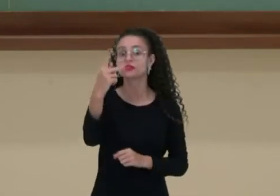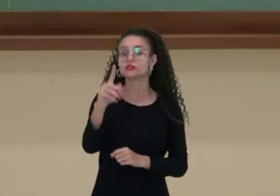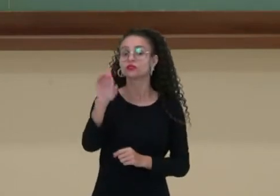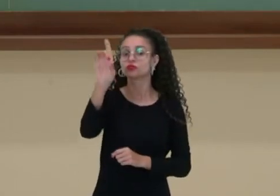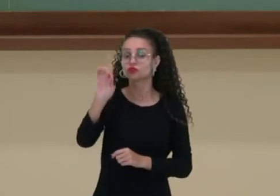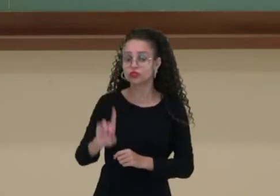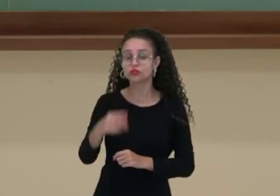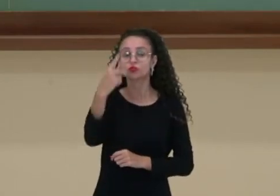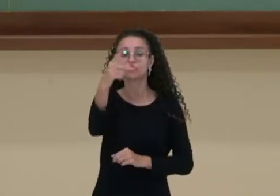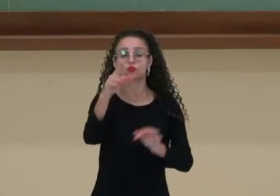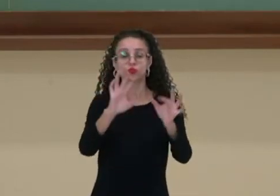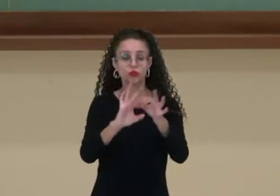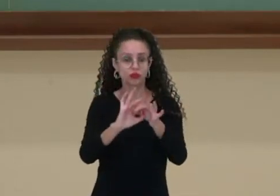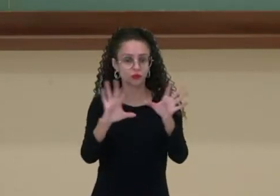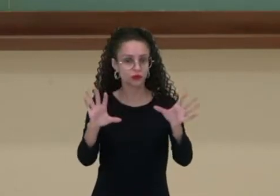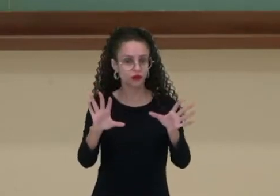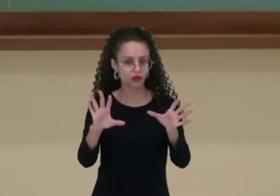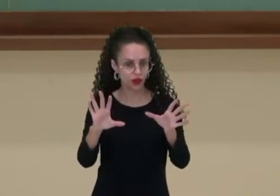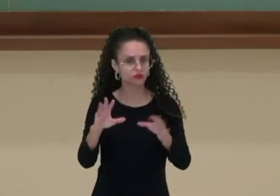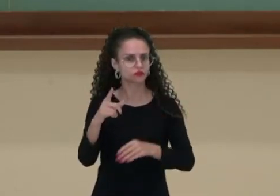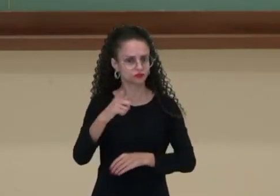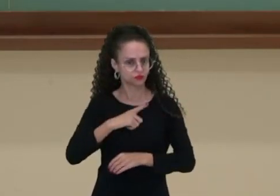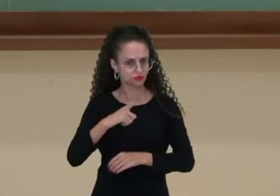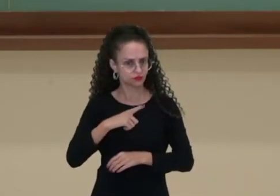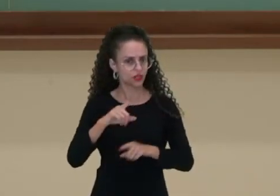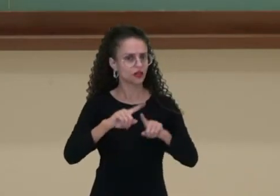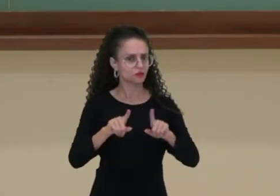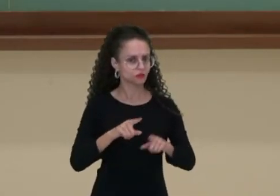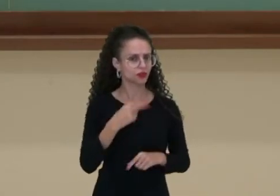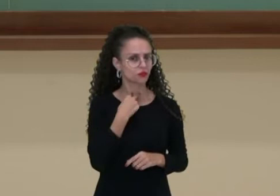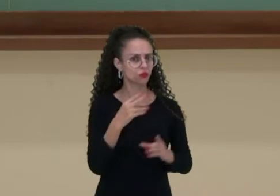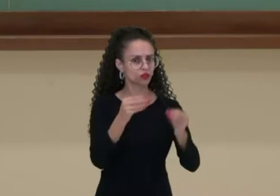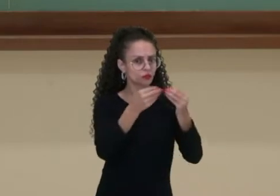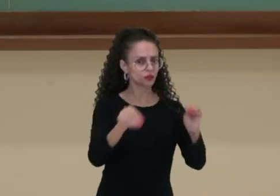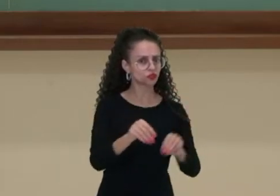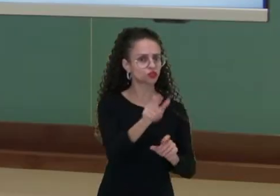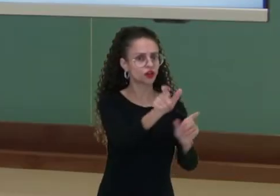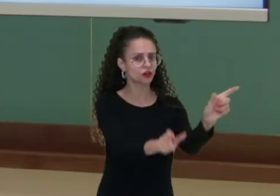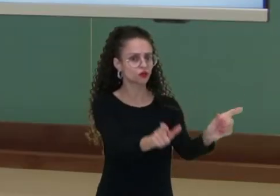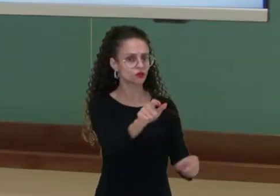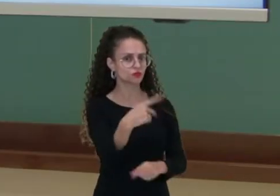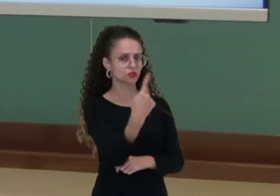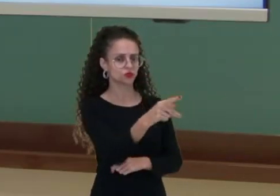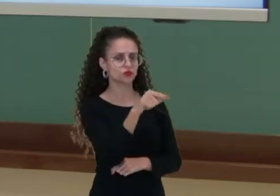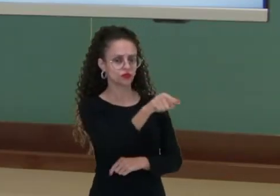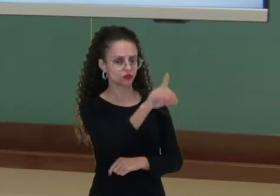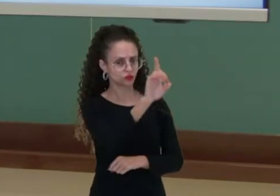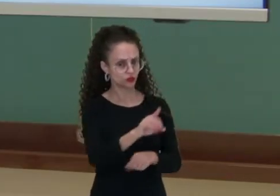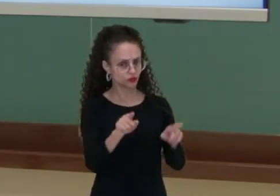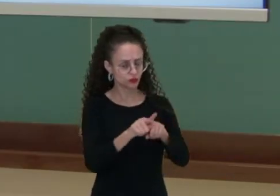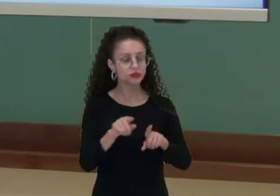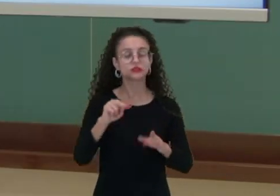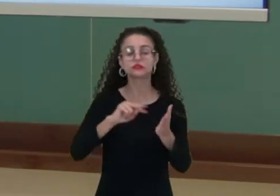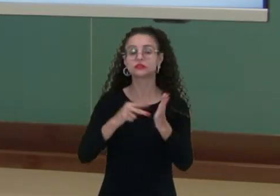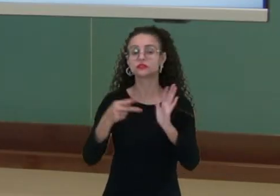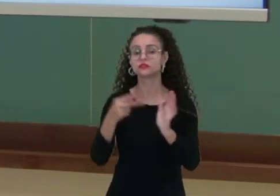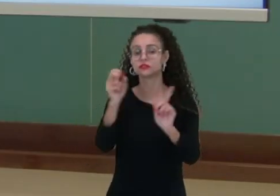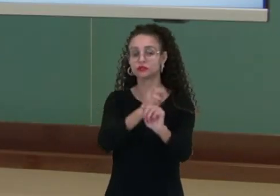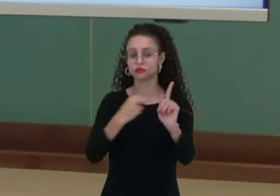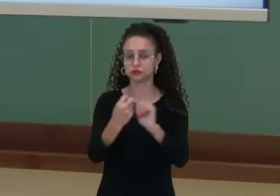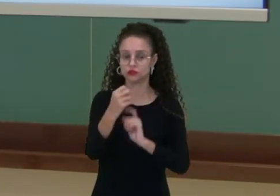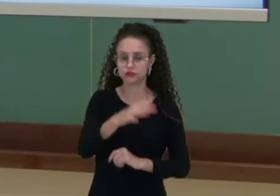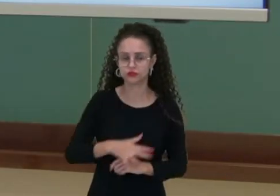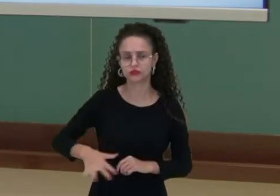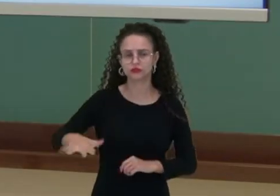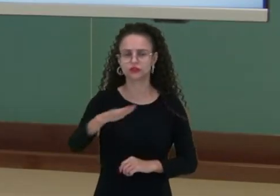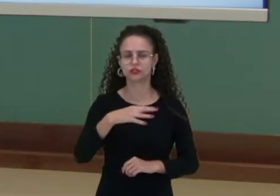tua liberdade, termina onde começa a do outro. E isso significa que quando nós estamos numa sociedade e temos que fazer tudo